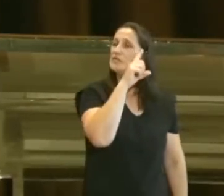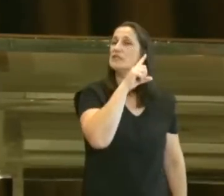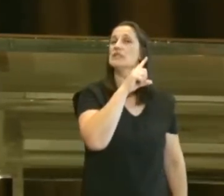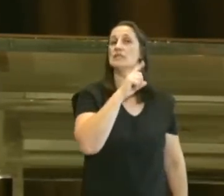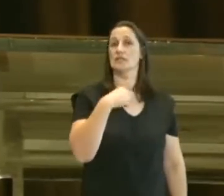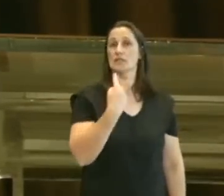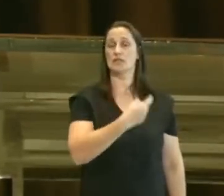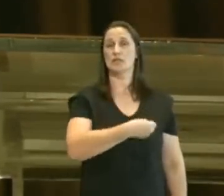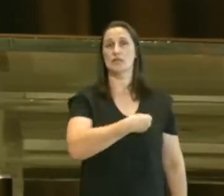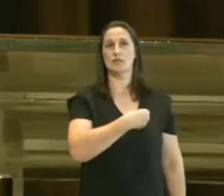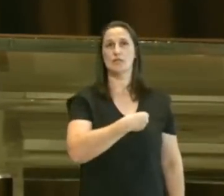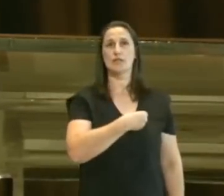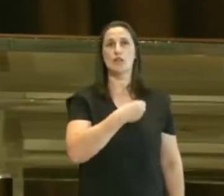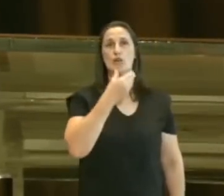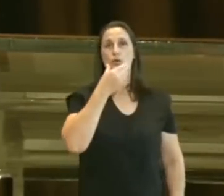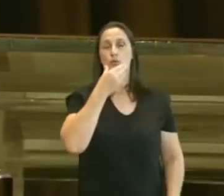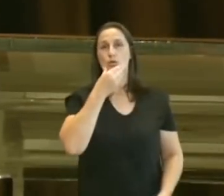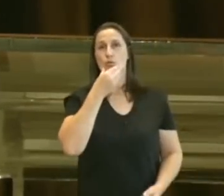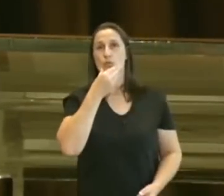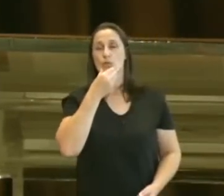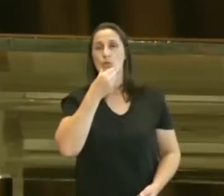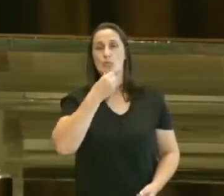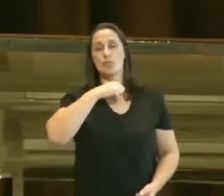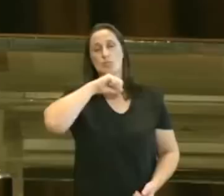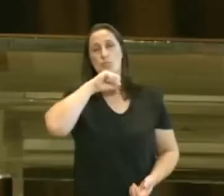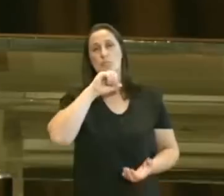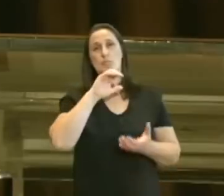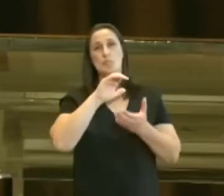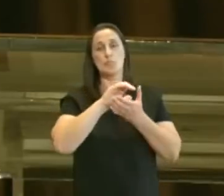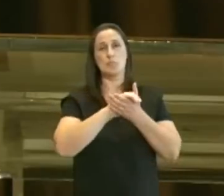vida, não é? Papai tinha separado da mamãe,